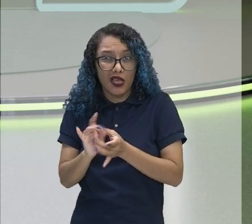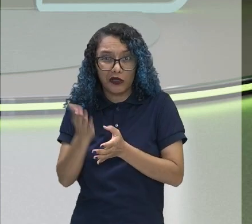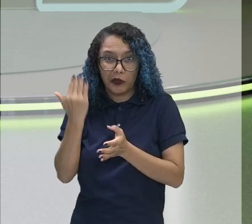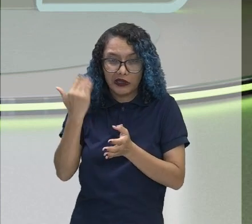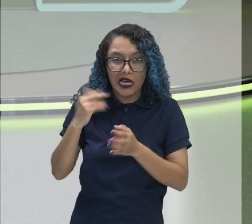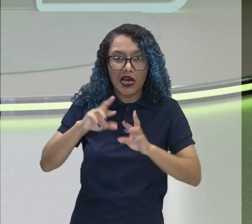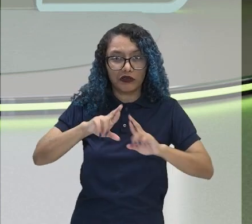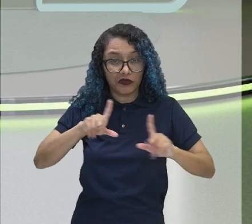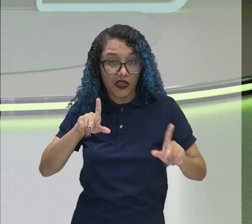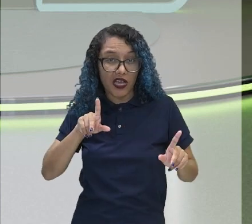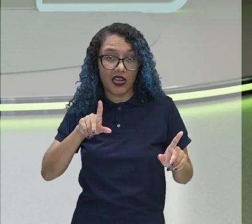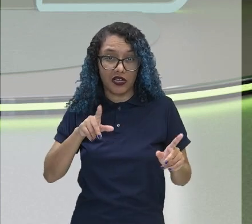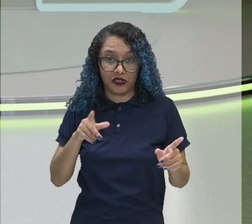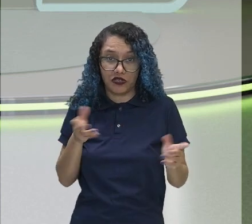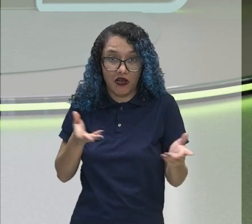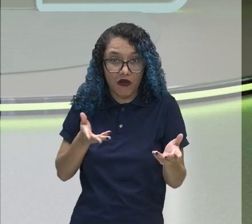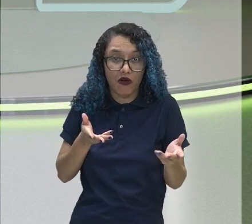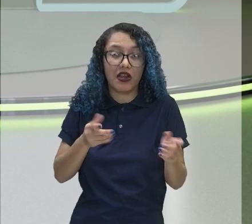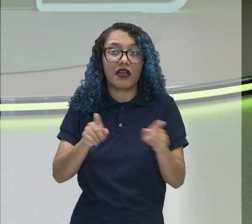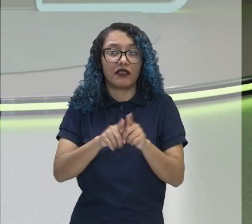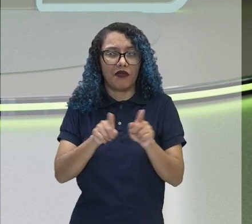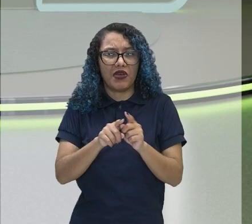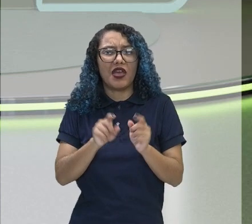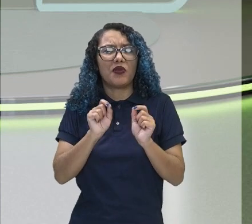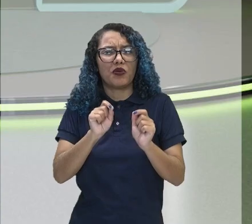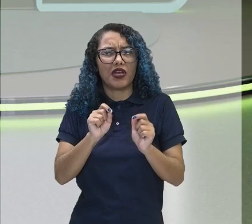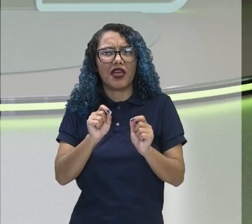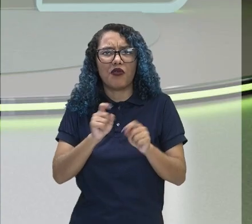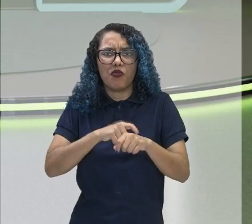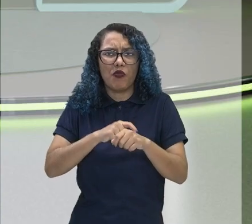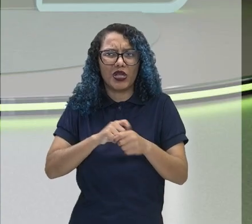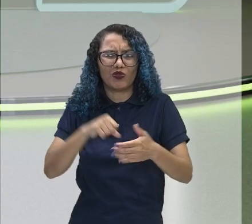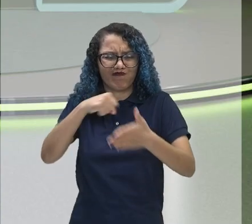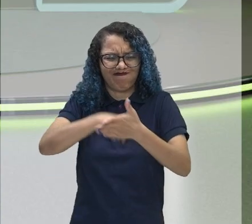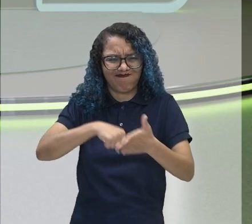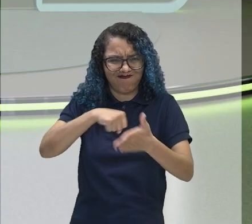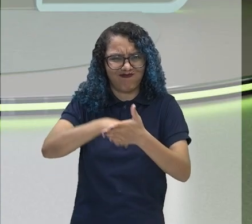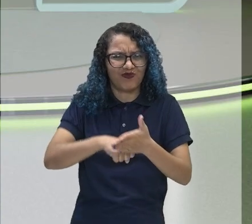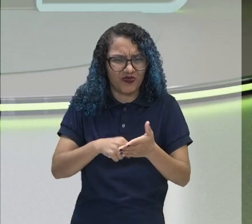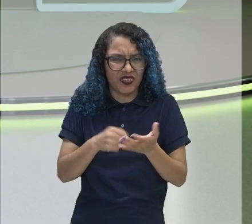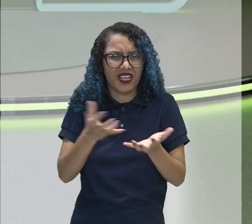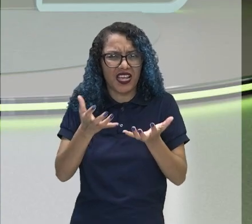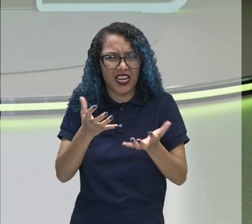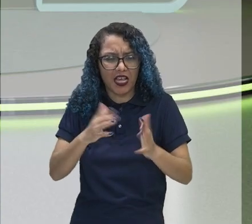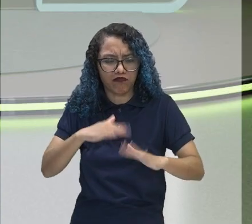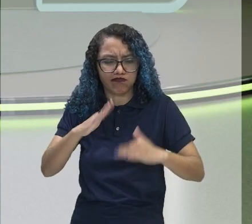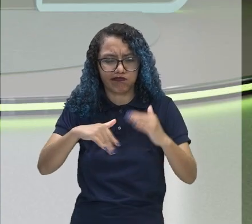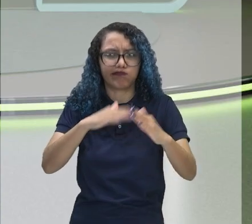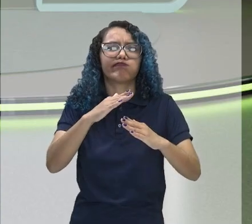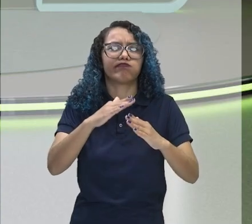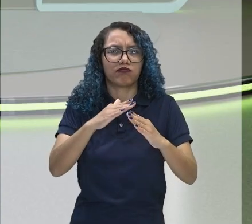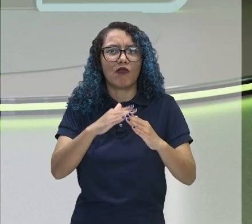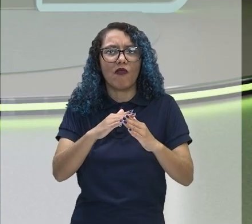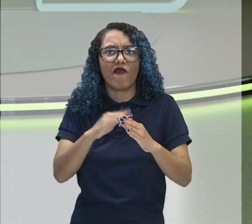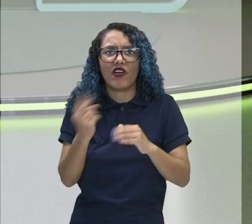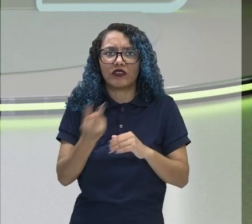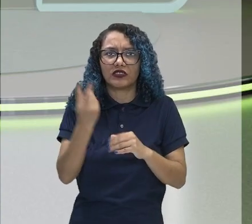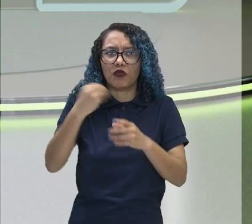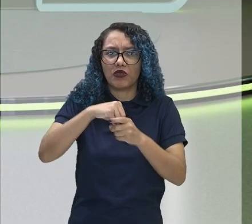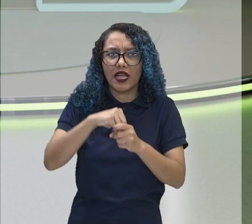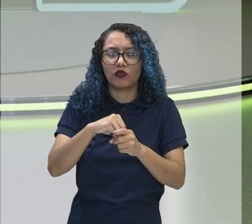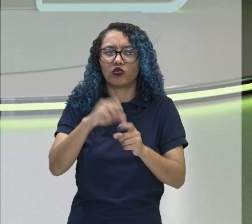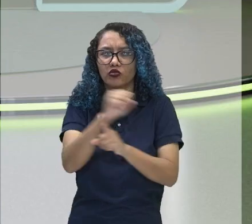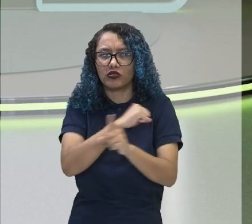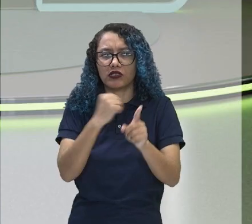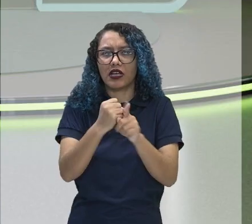né, essas mulheres ainda lutavam ali por um espaço na sociedade, lutavam ainda, né, pelo direito ao voto,